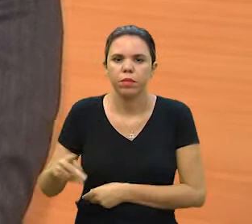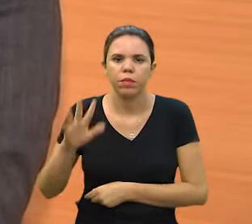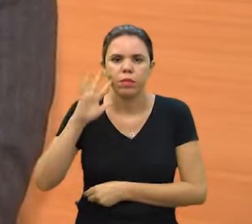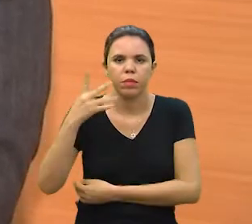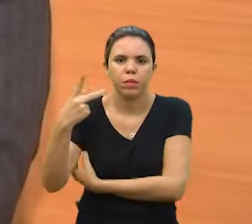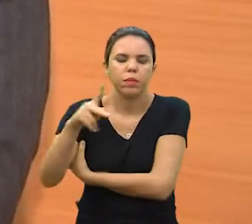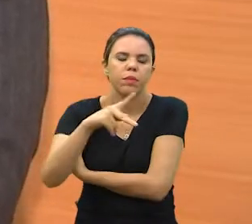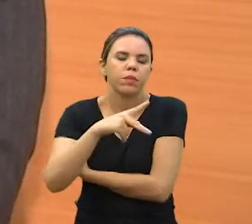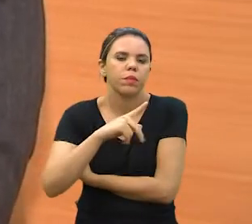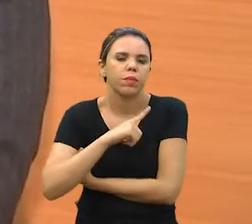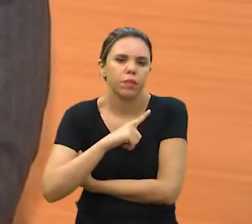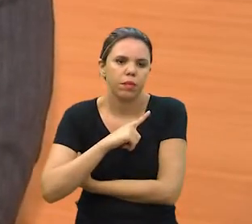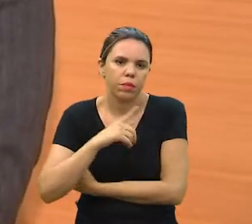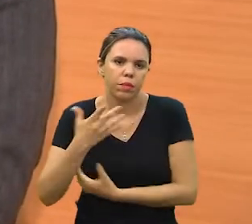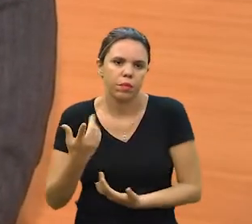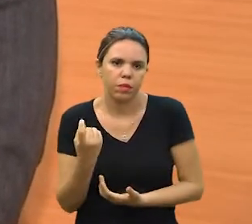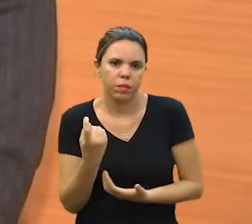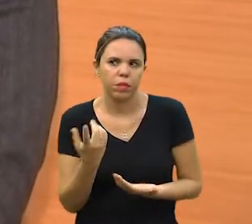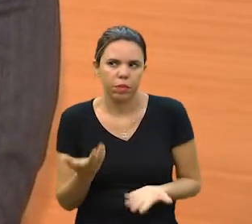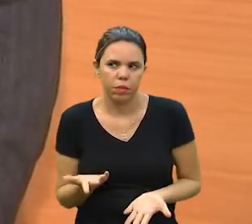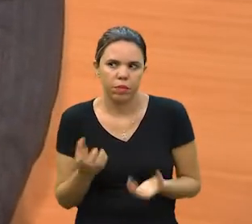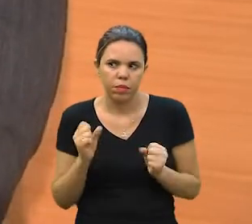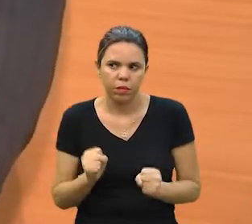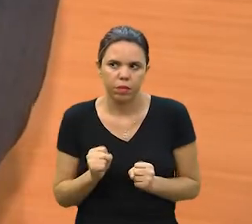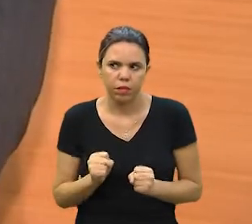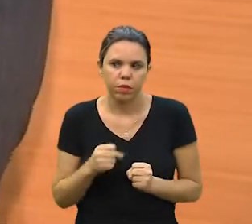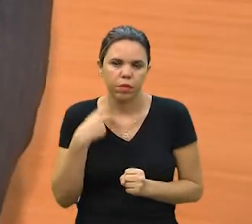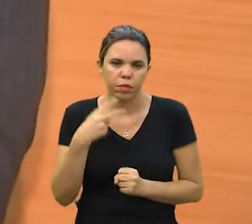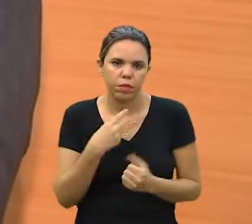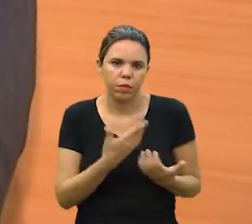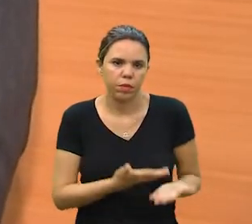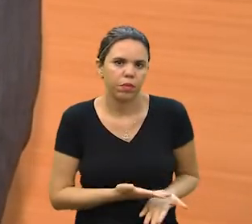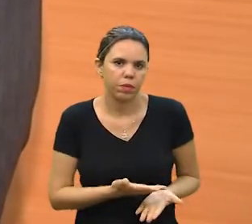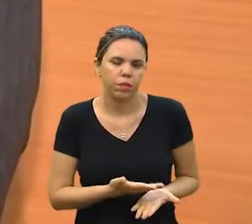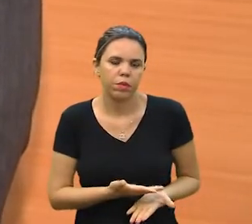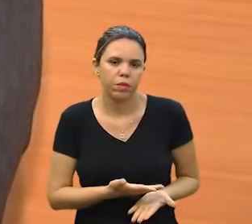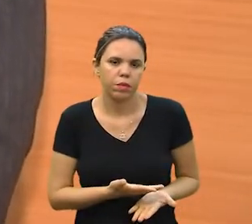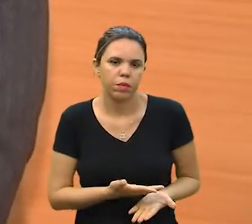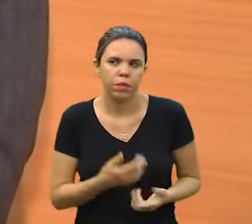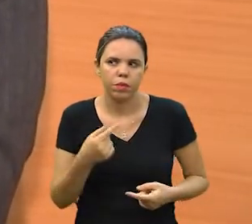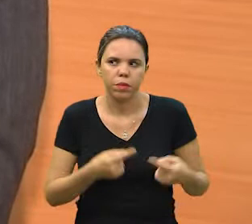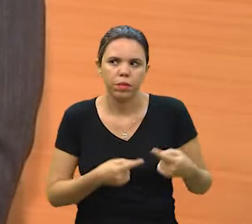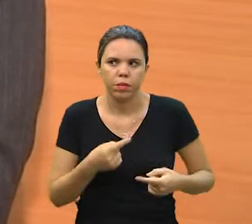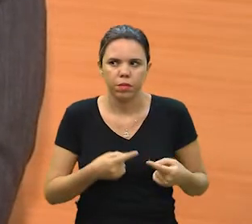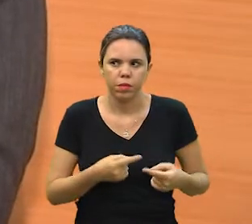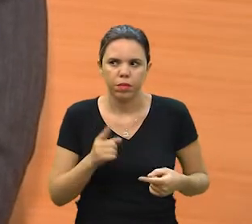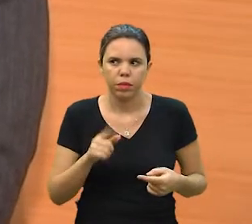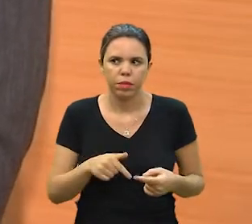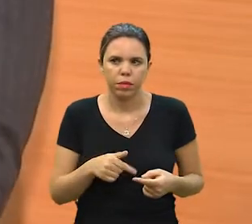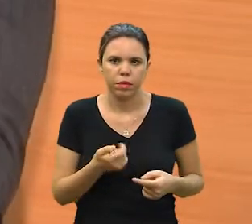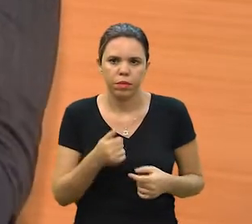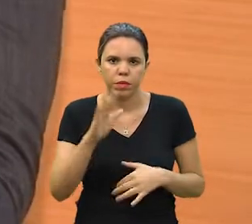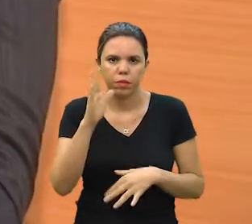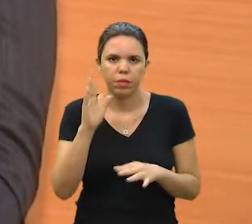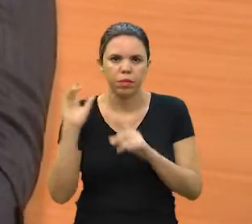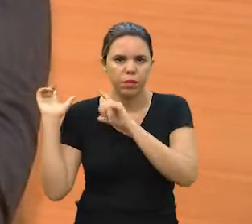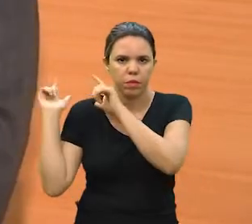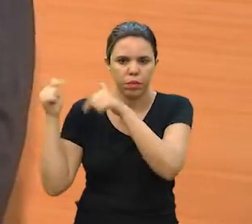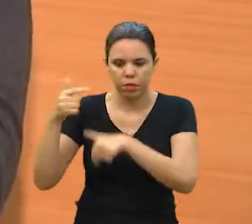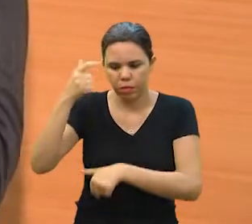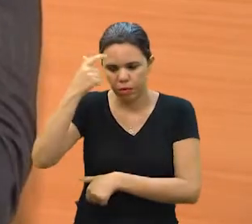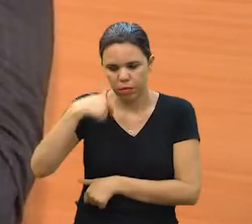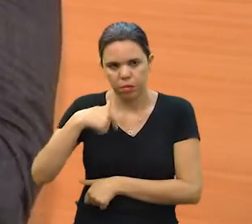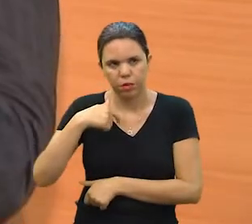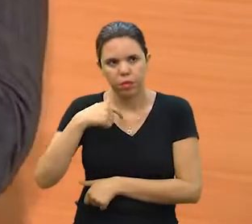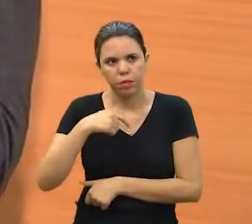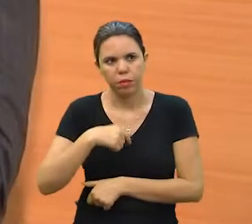dele, a solução de mundo que ele tem ali é uma. E pode pegar um vereador ou um político que é um pouco mais conservador,